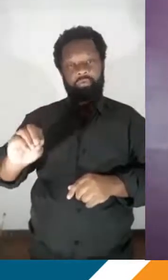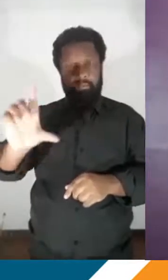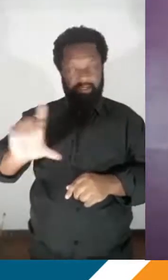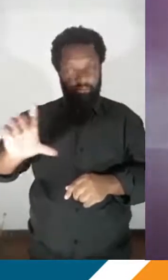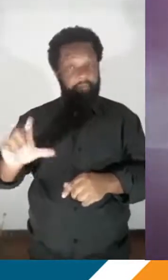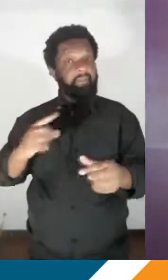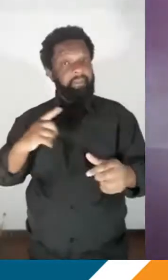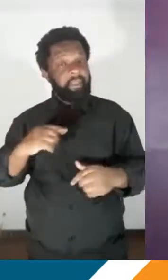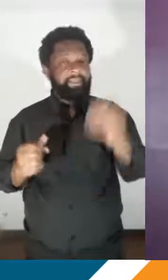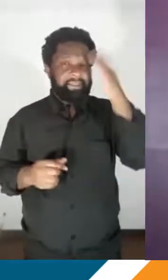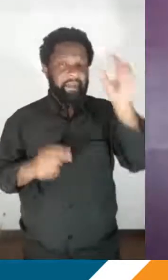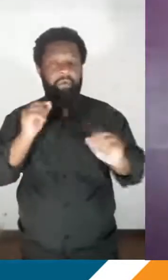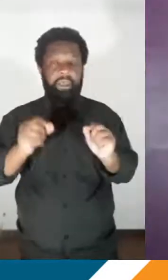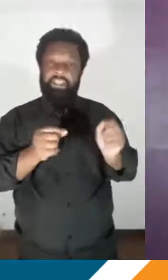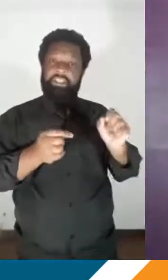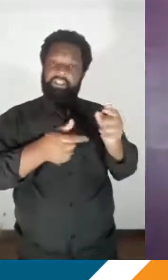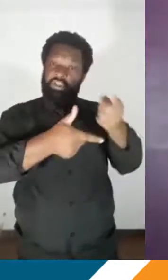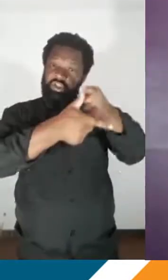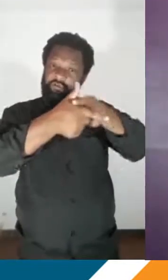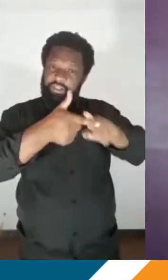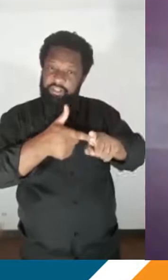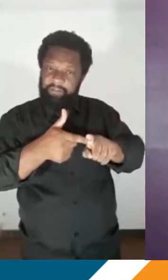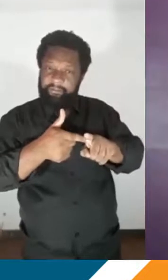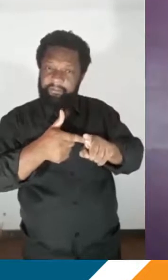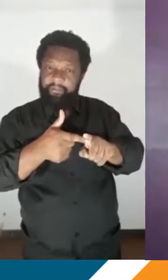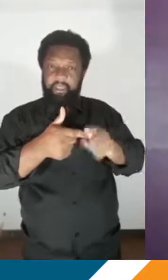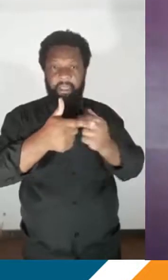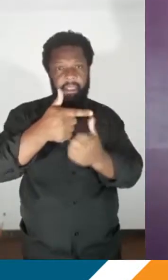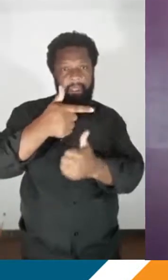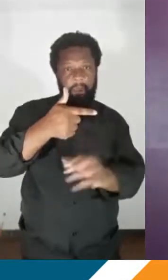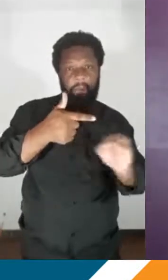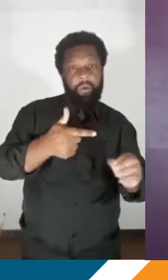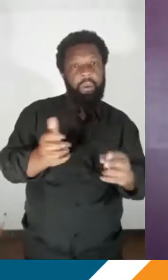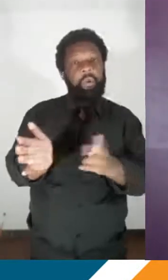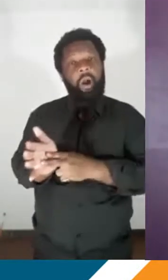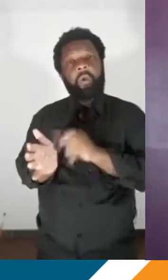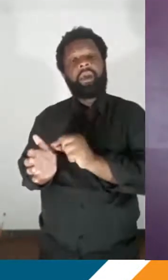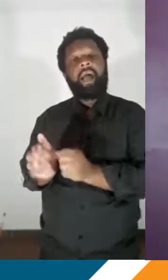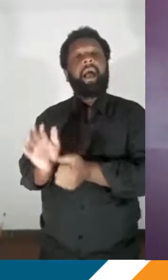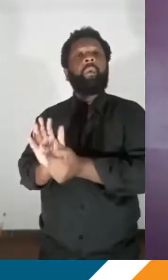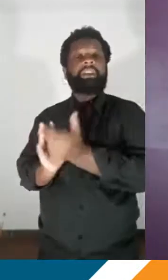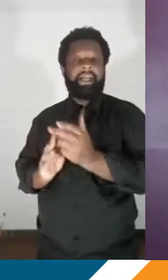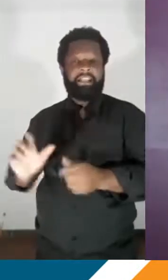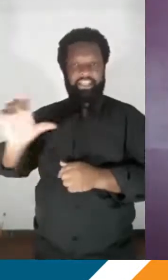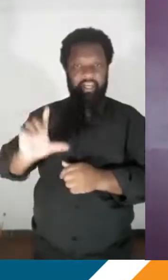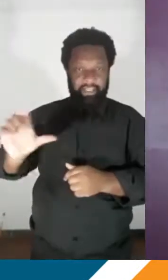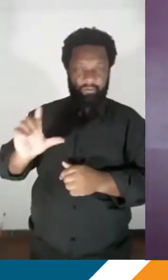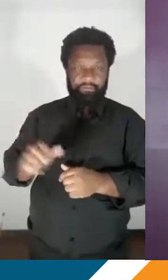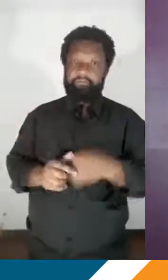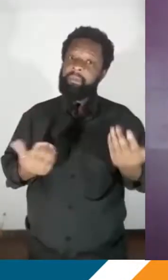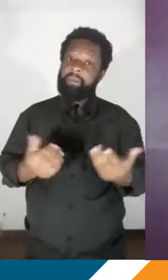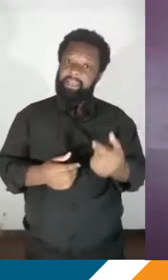gente ainda tem essa solução e a gente sabe que isso daqui dividido por 1.000 dá a quantidade